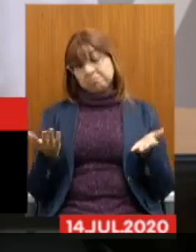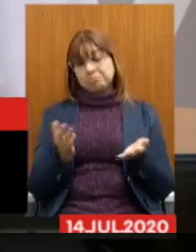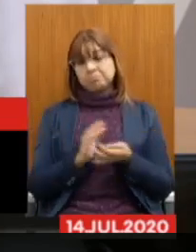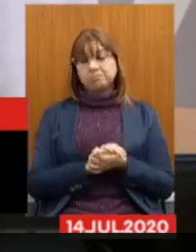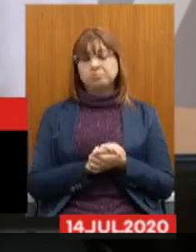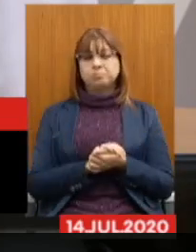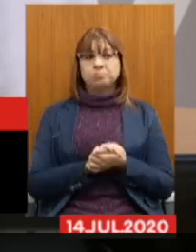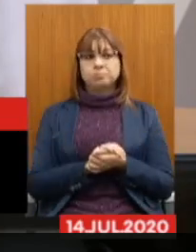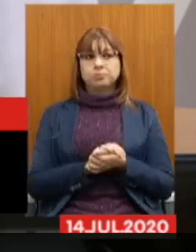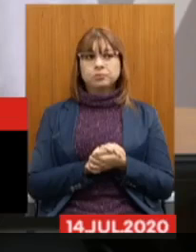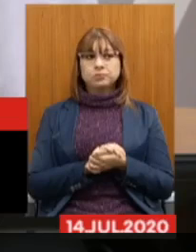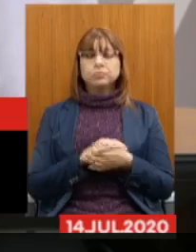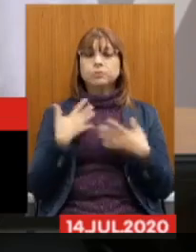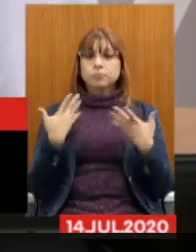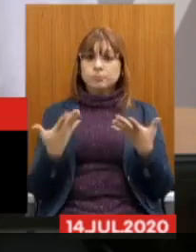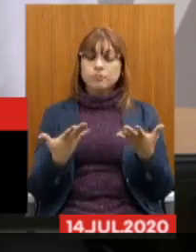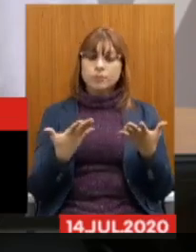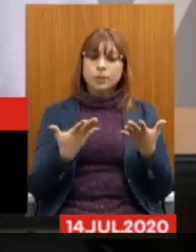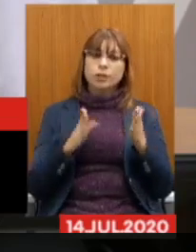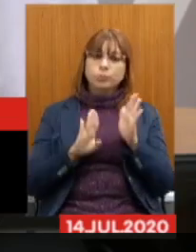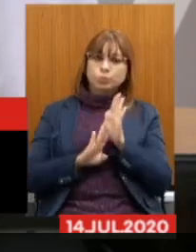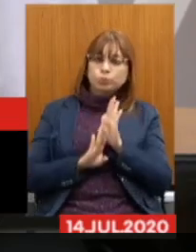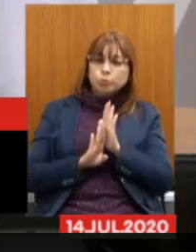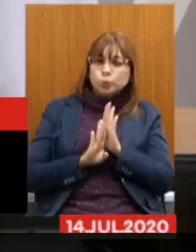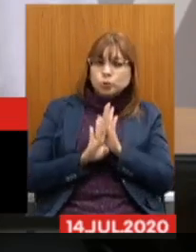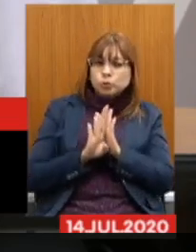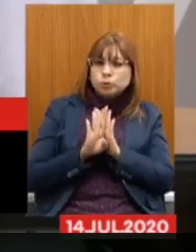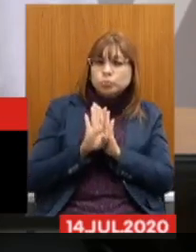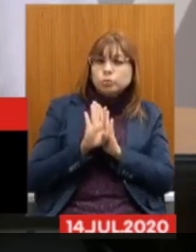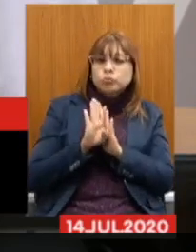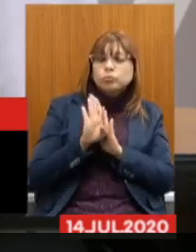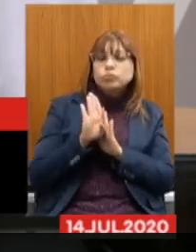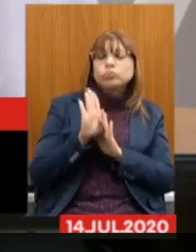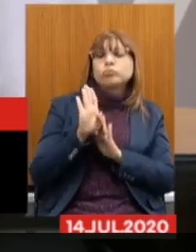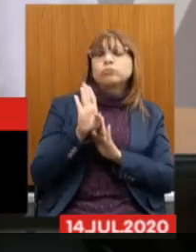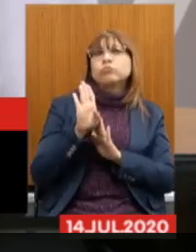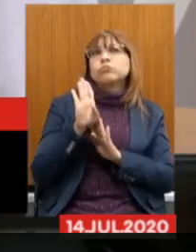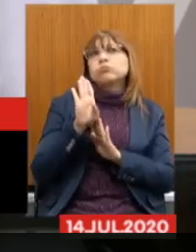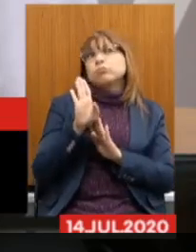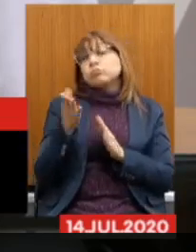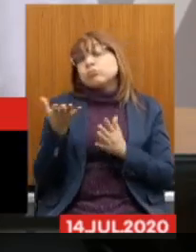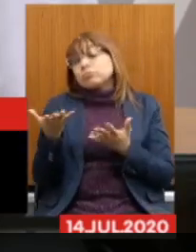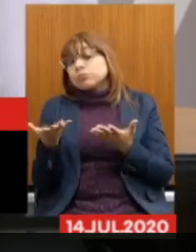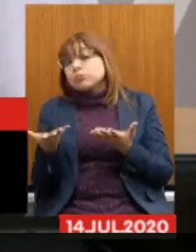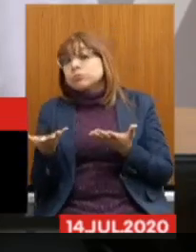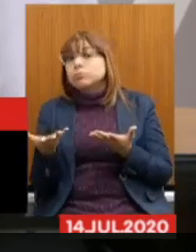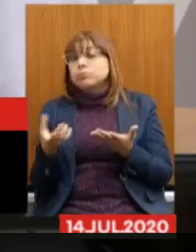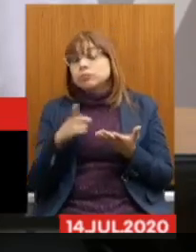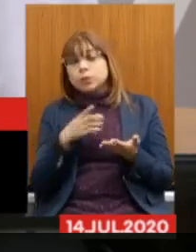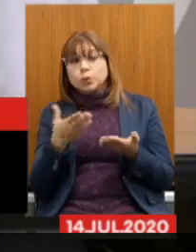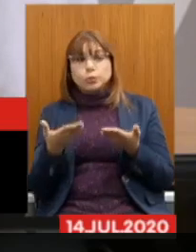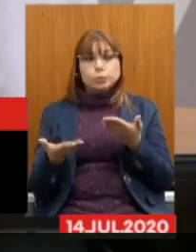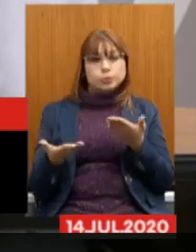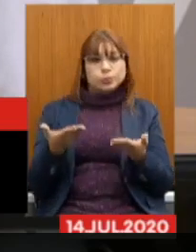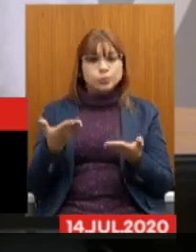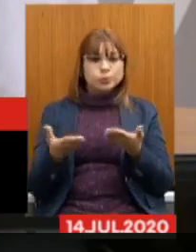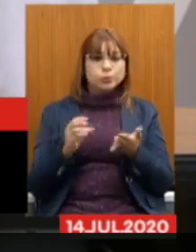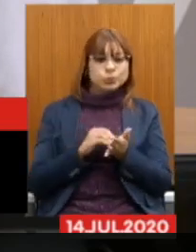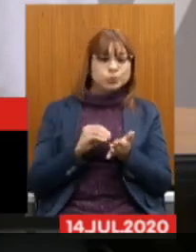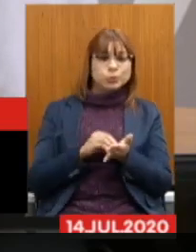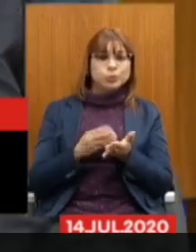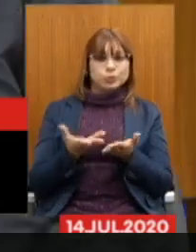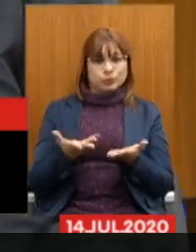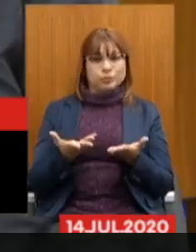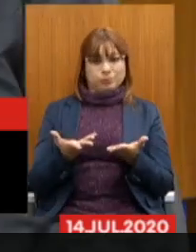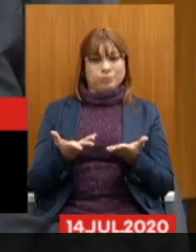De fato, a progressividade viola o sistema de control and balances, tão essencial nos Estados democráticos